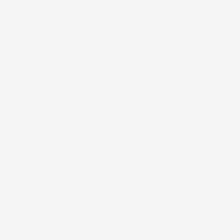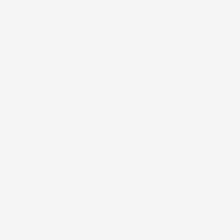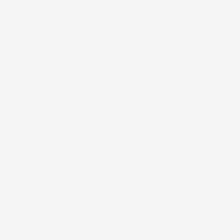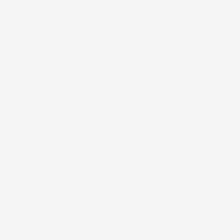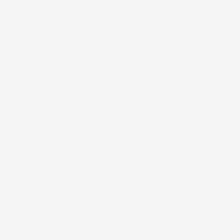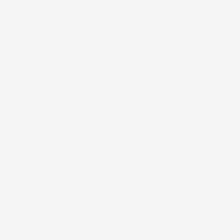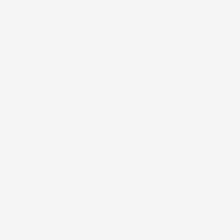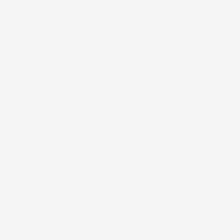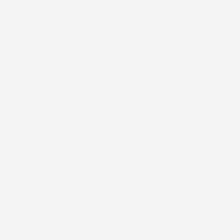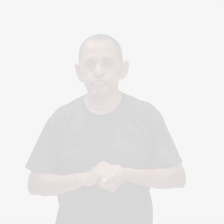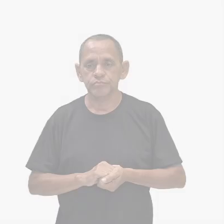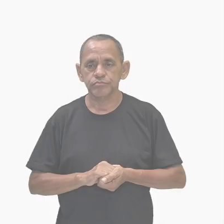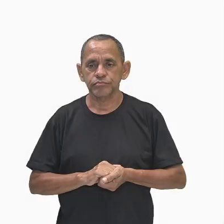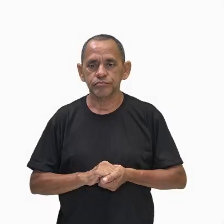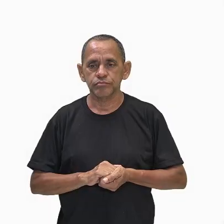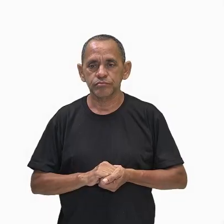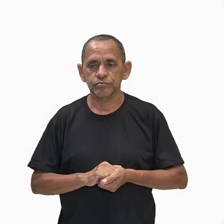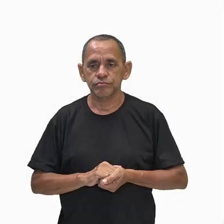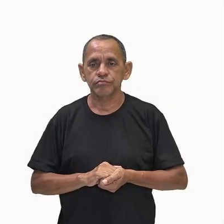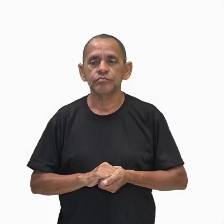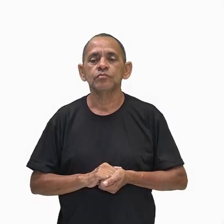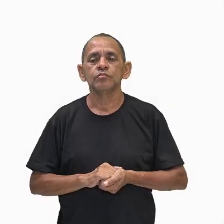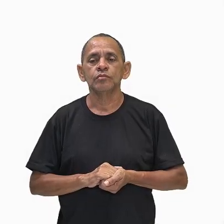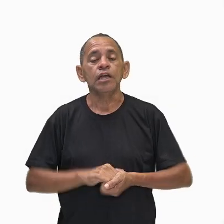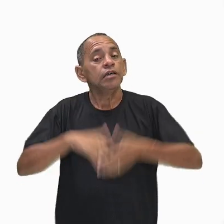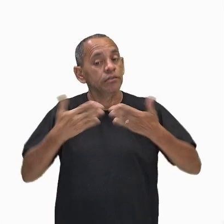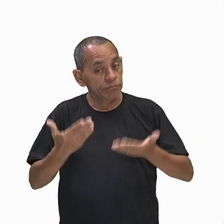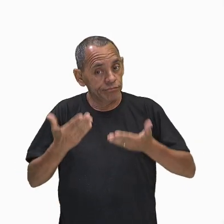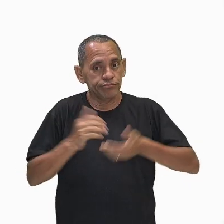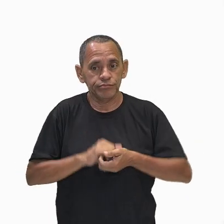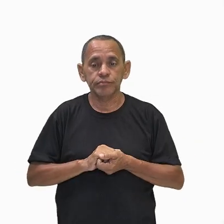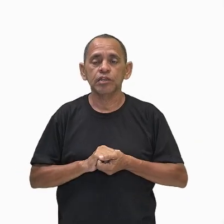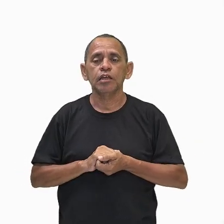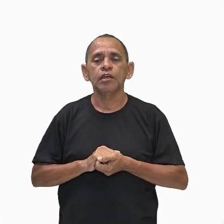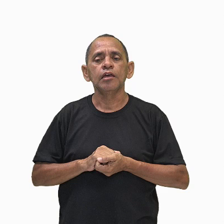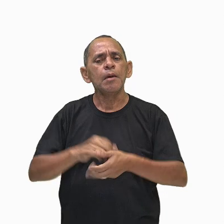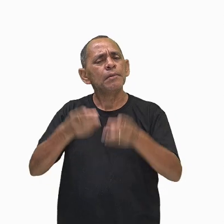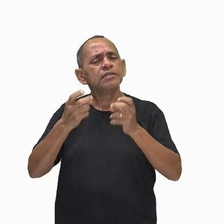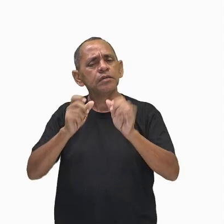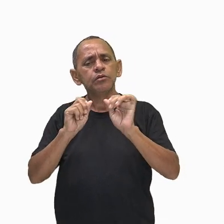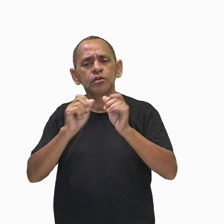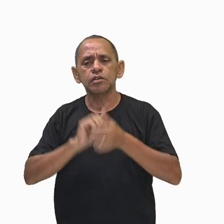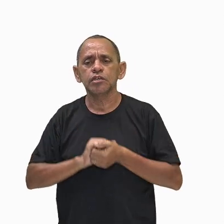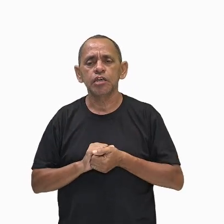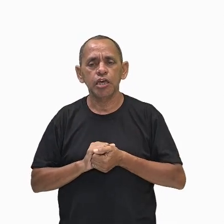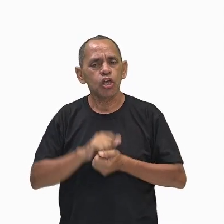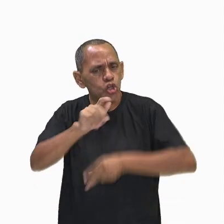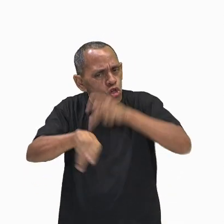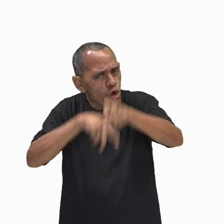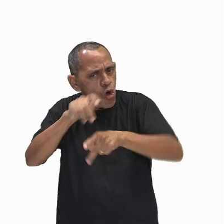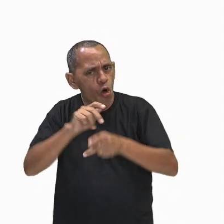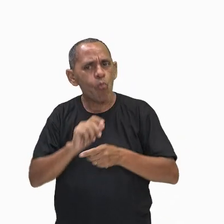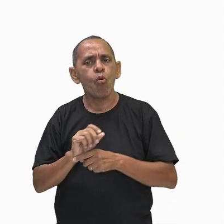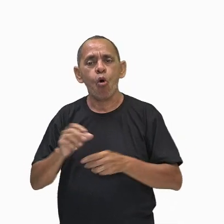mais vulnerável, que são, então, a população com menos poder aquisitivo, né? Por isso, eles precisam se fazer